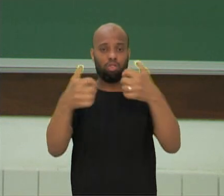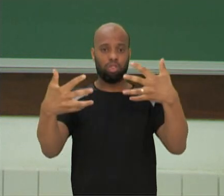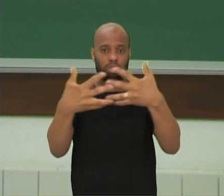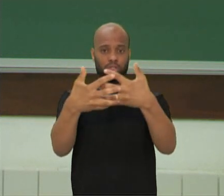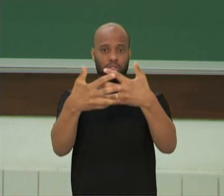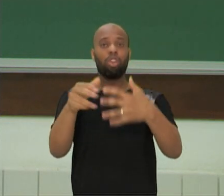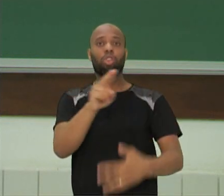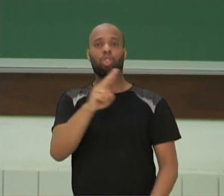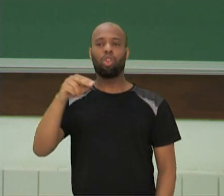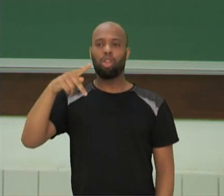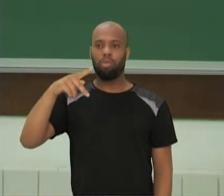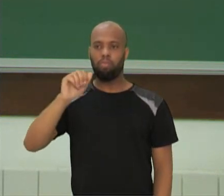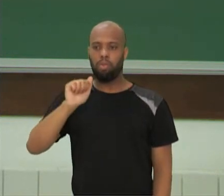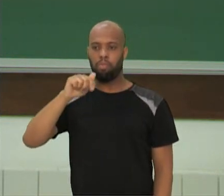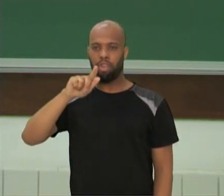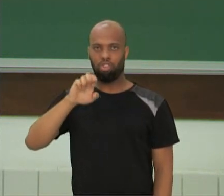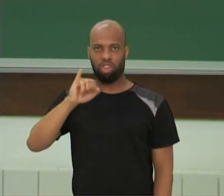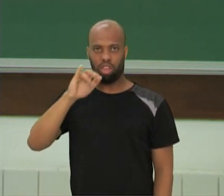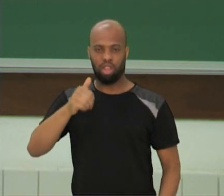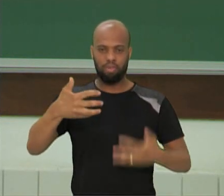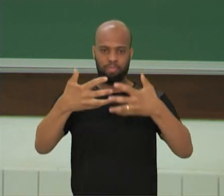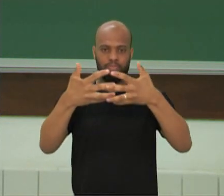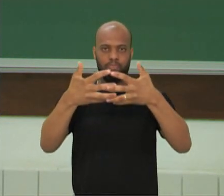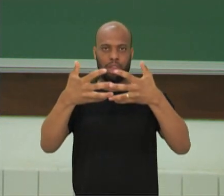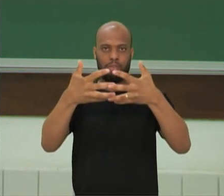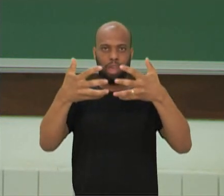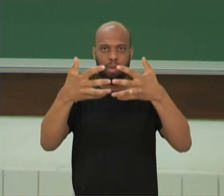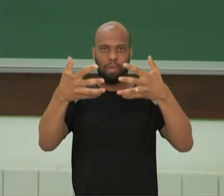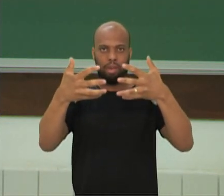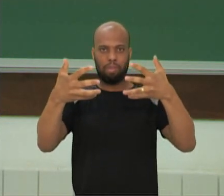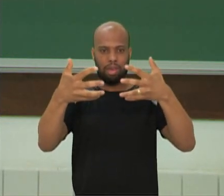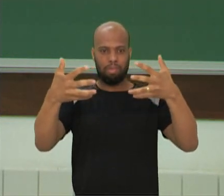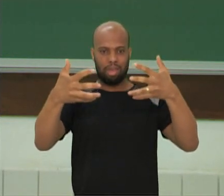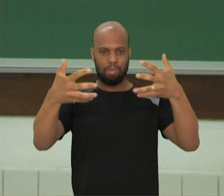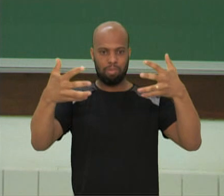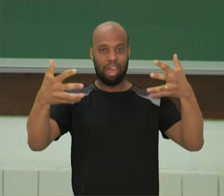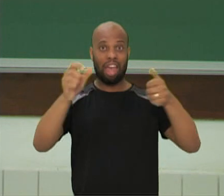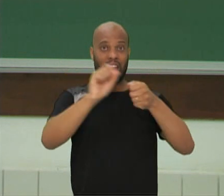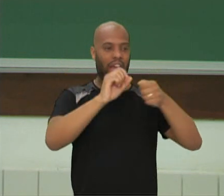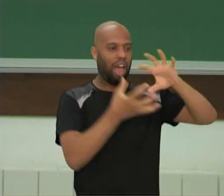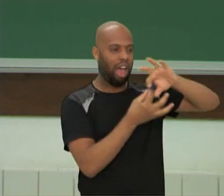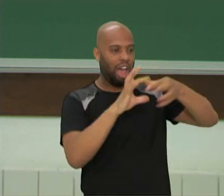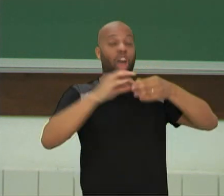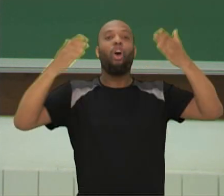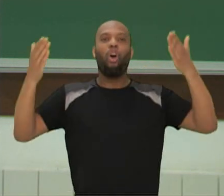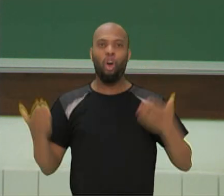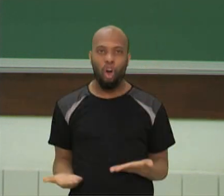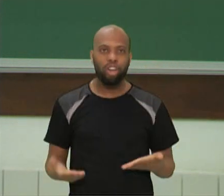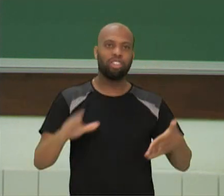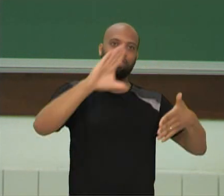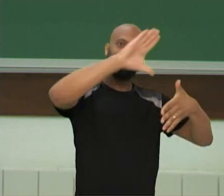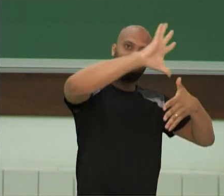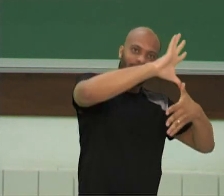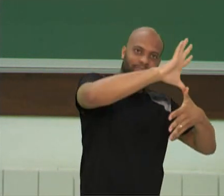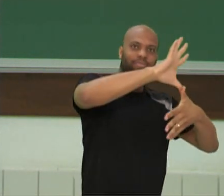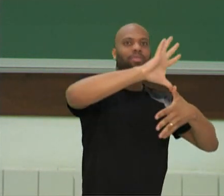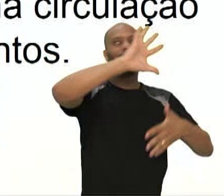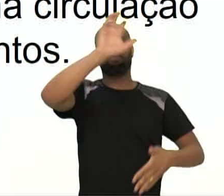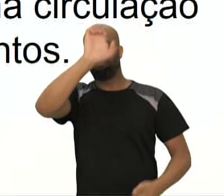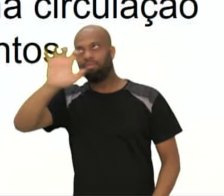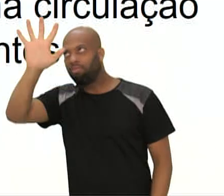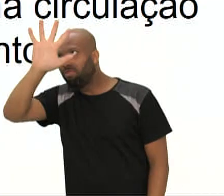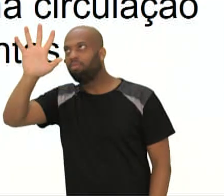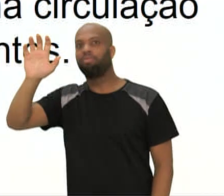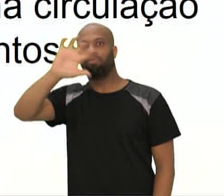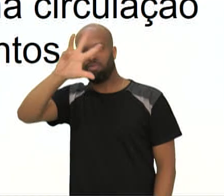que lentamente foi se fragmentando, ao ponto de dar origem aos atuais continentes que temos hoje. A exemplo do que você consegue